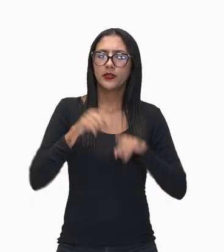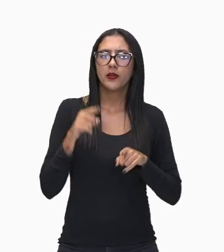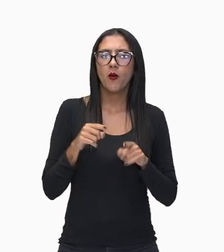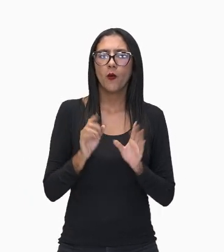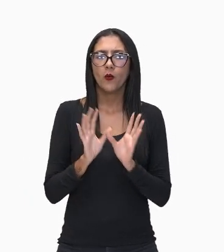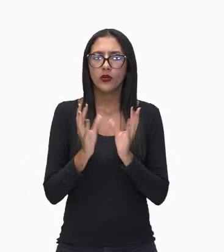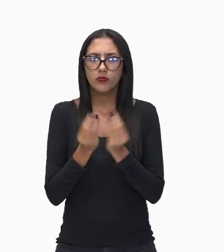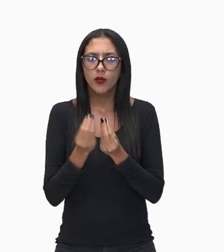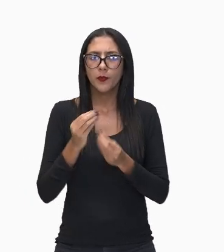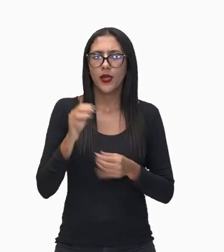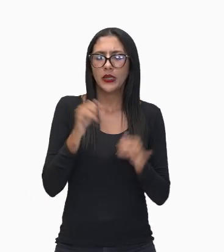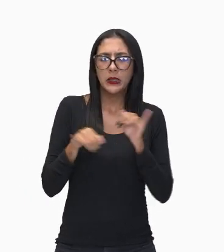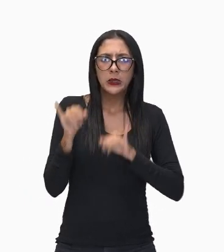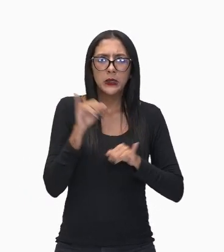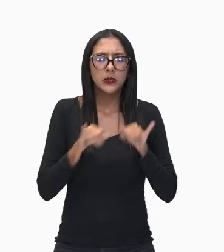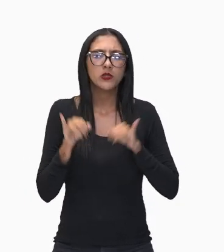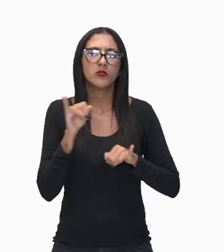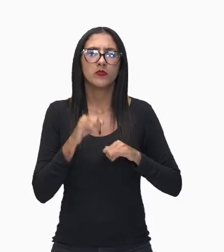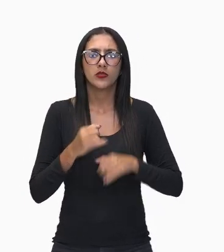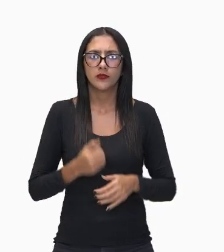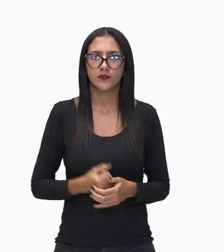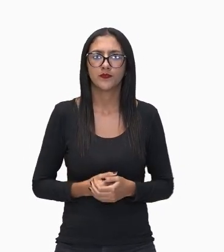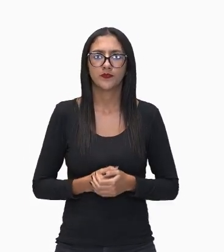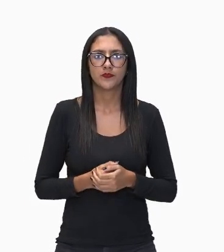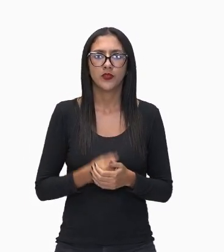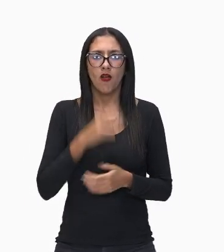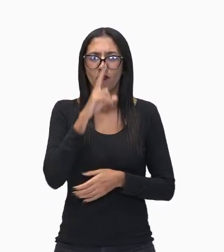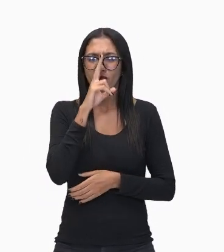materiais pesados, né,